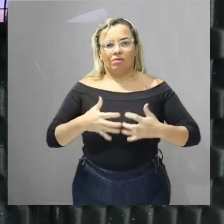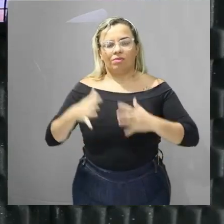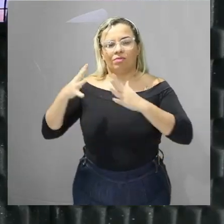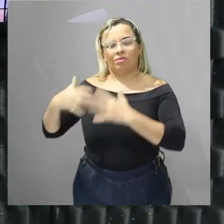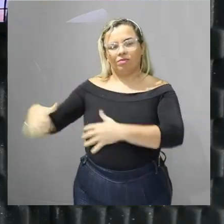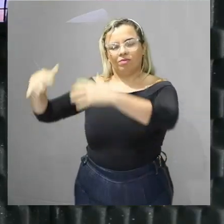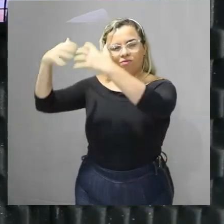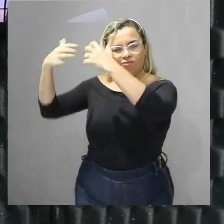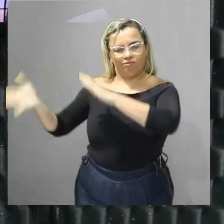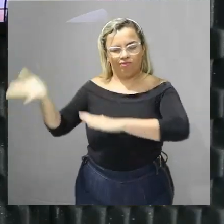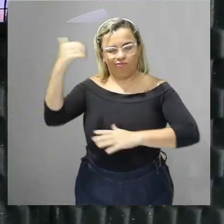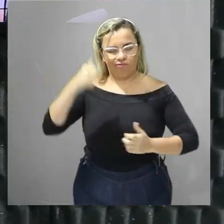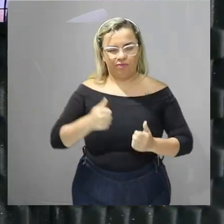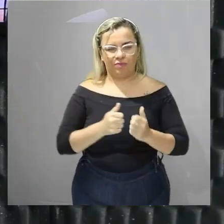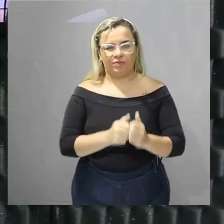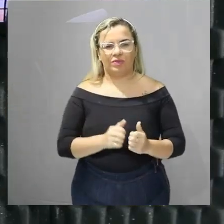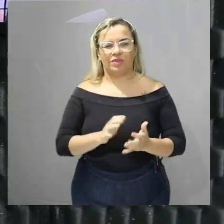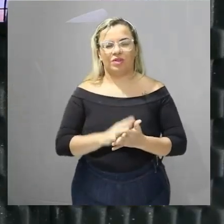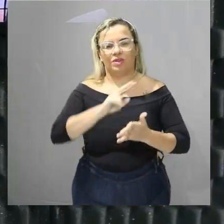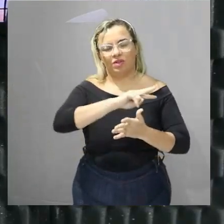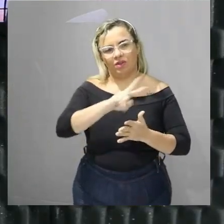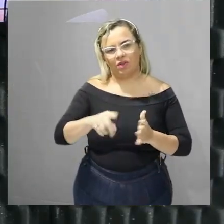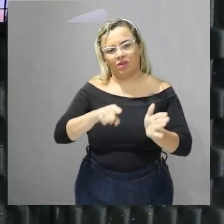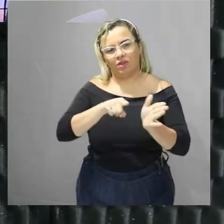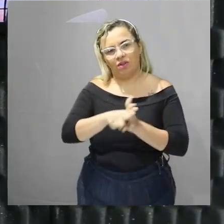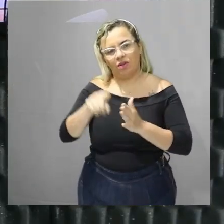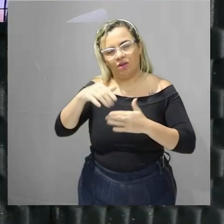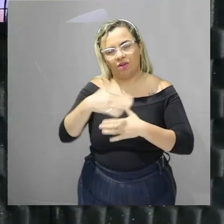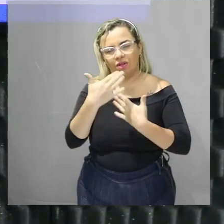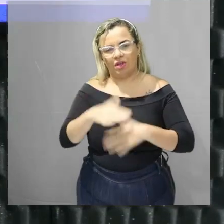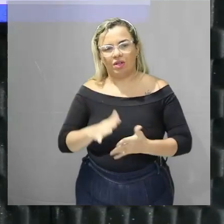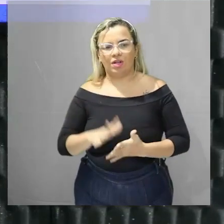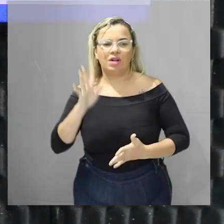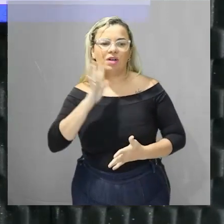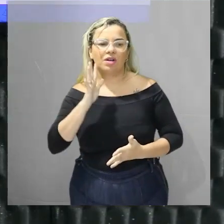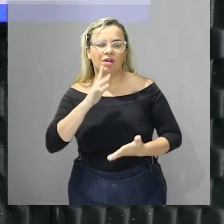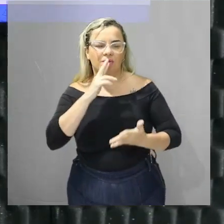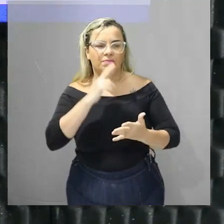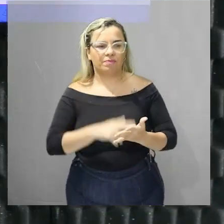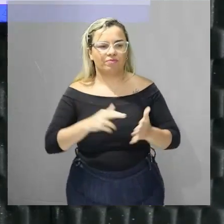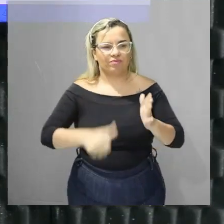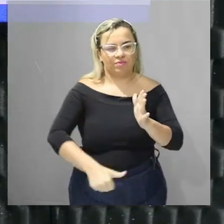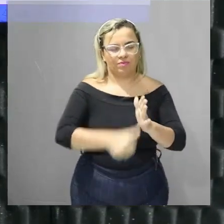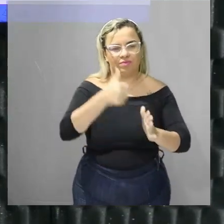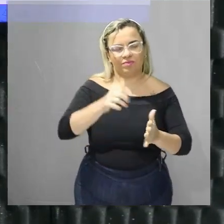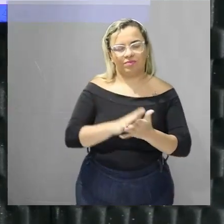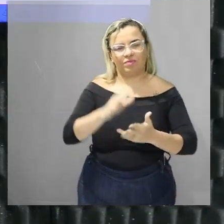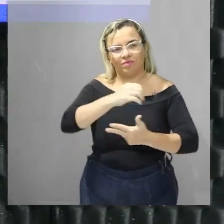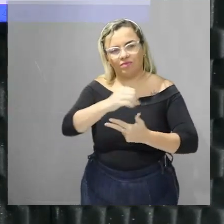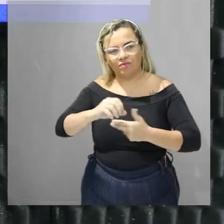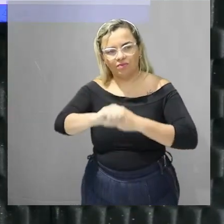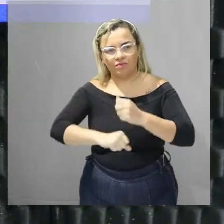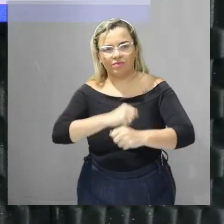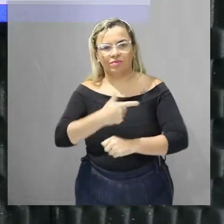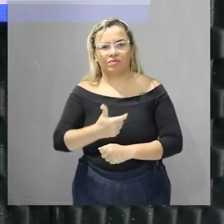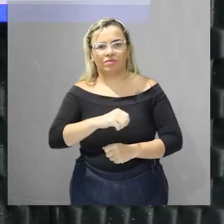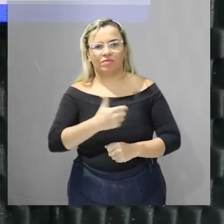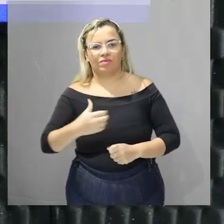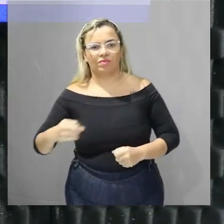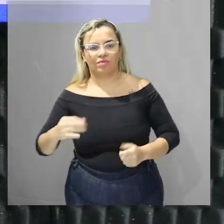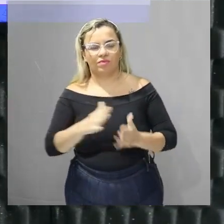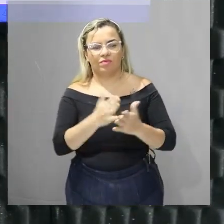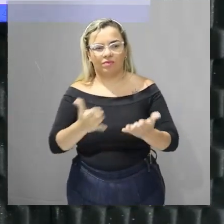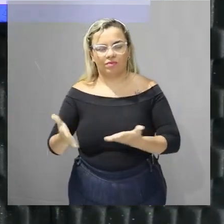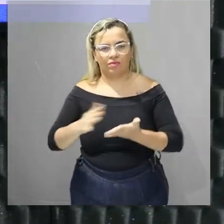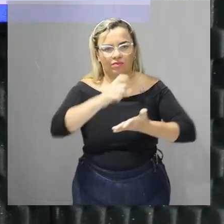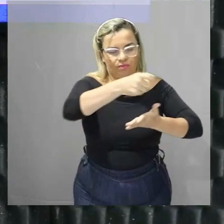oxigena teu cérebro e vamos para cima, porque tem muita questão legal aqui para a gente responder. Olha aí, ó. Primeira questão do Enem 2020,